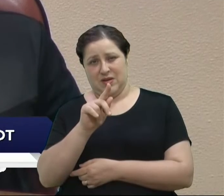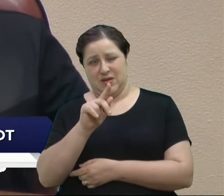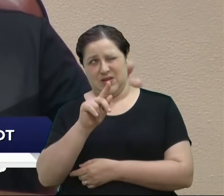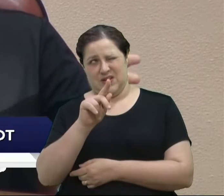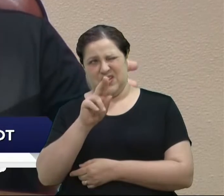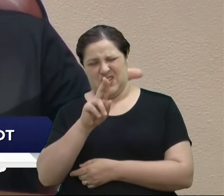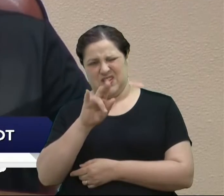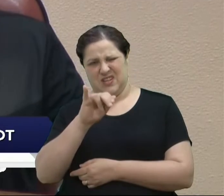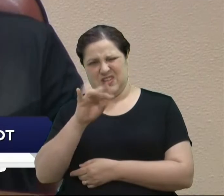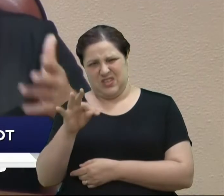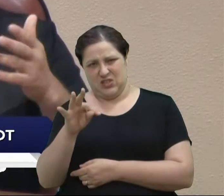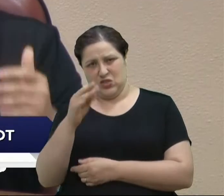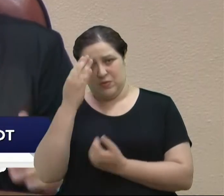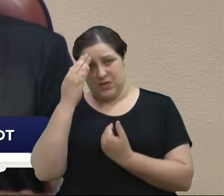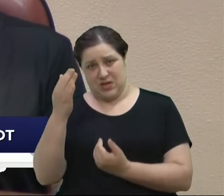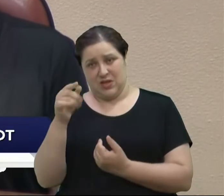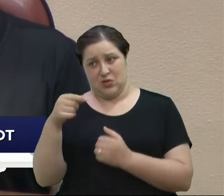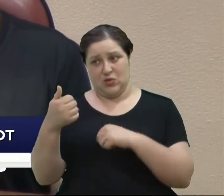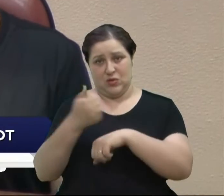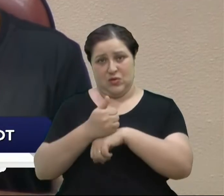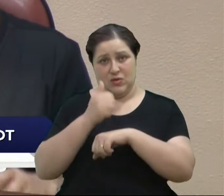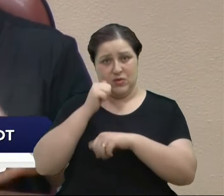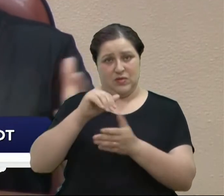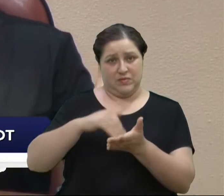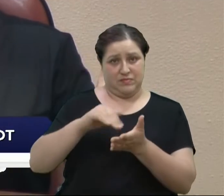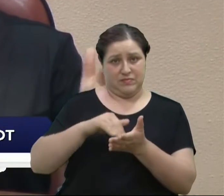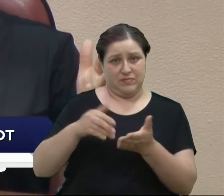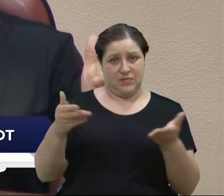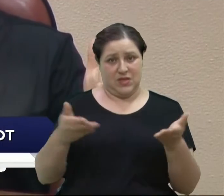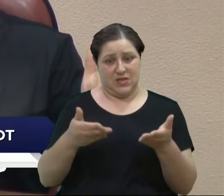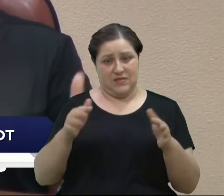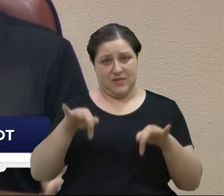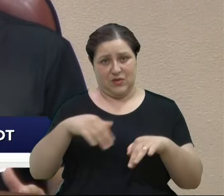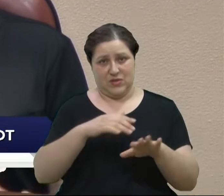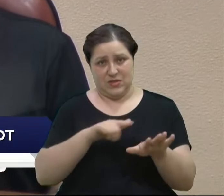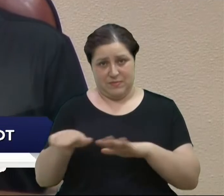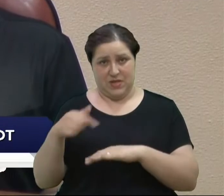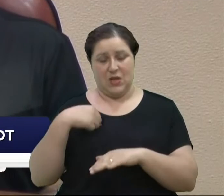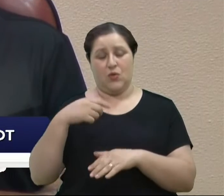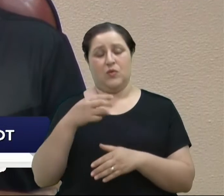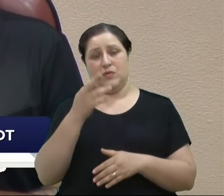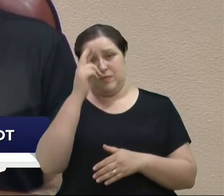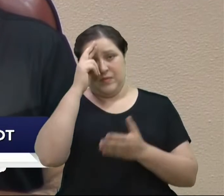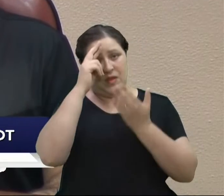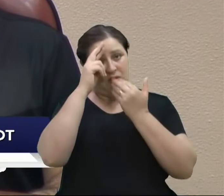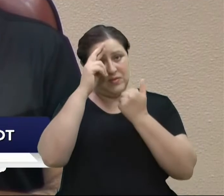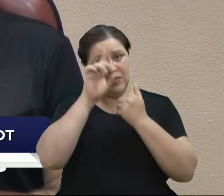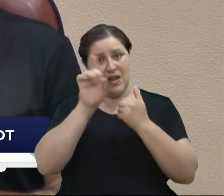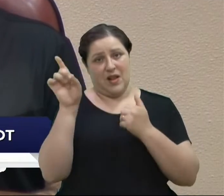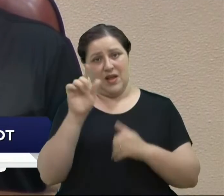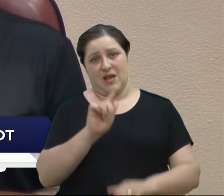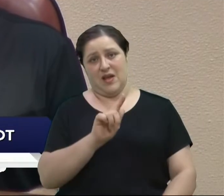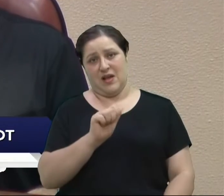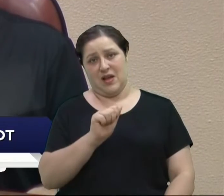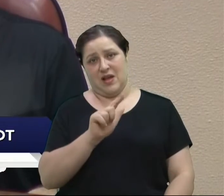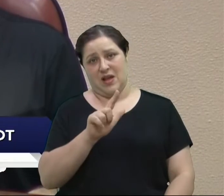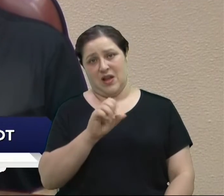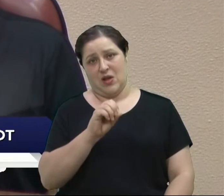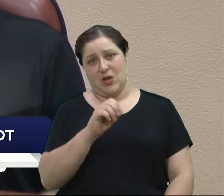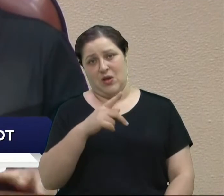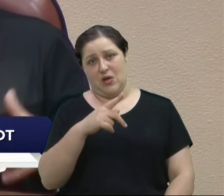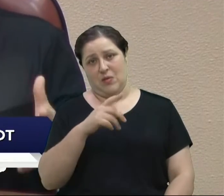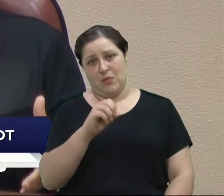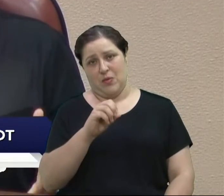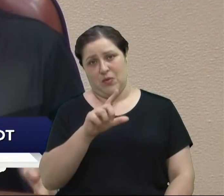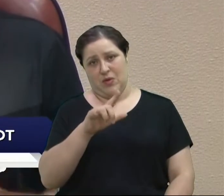digo, esse final de semana eu estava almoçando, Sandra, e aqui eu vou compartilhar publicamente, estava lá em Galópolis almoçando, e daí uma